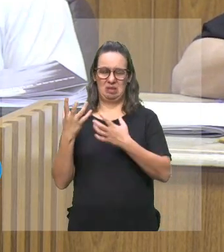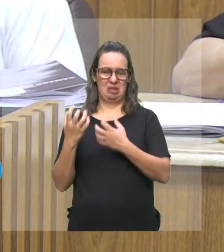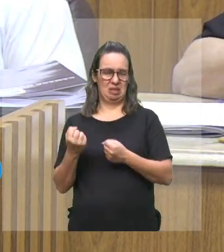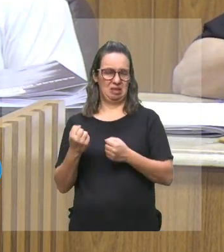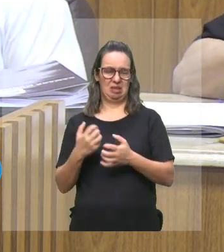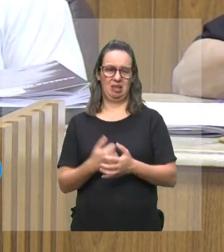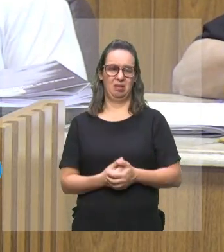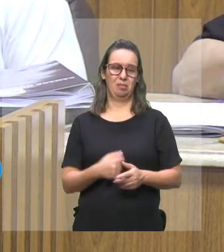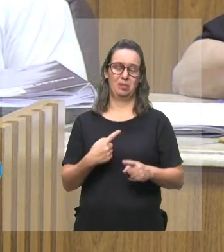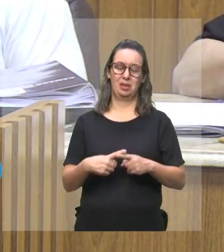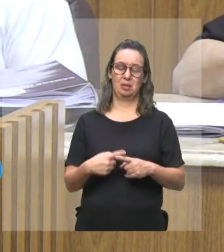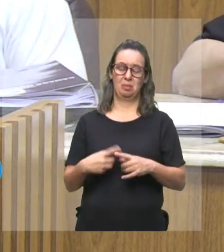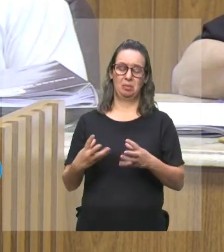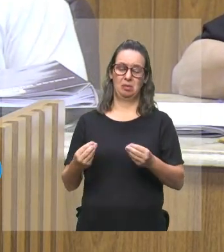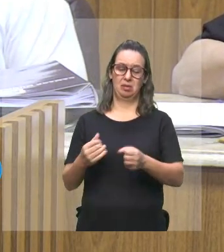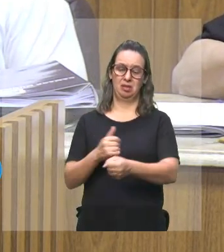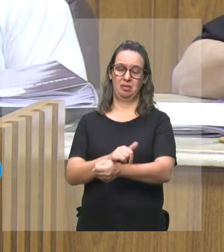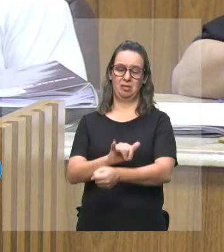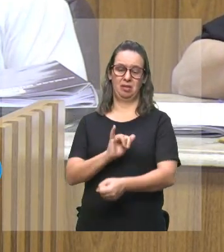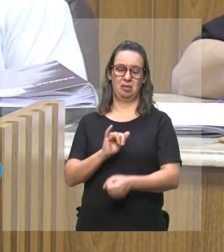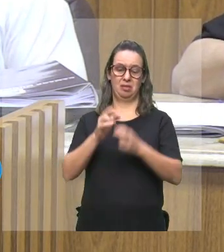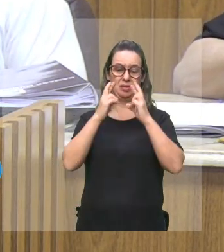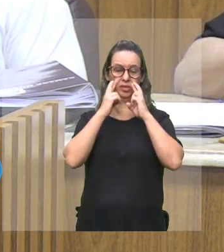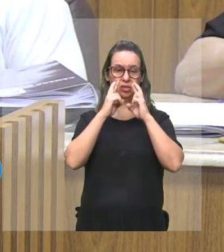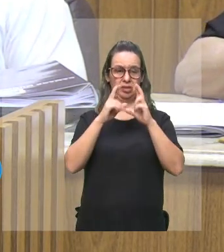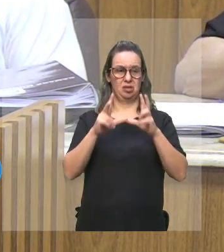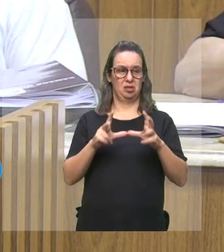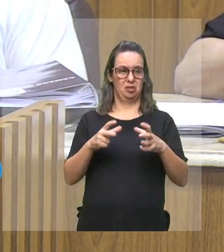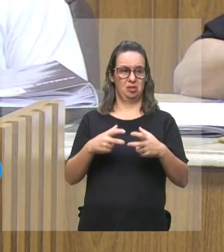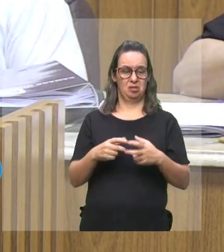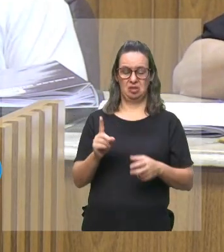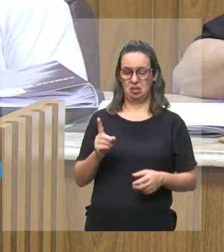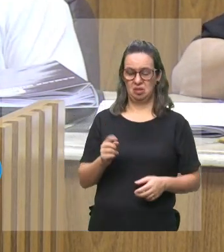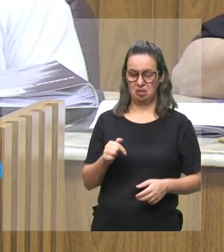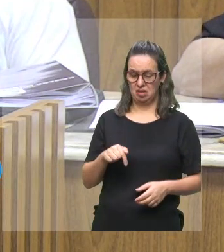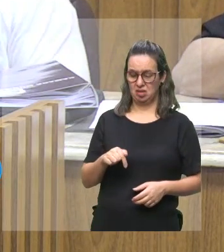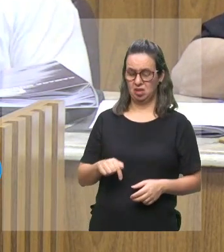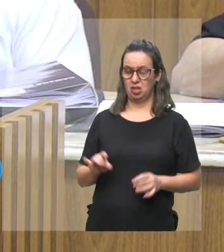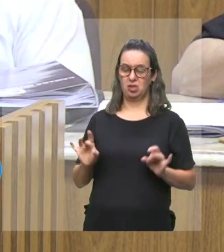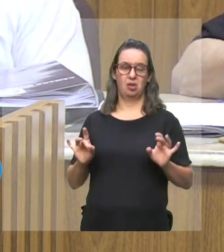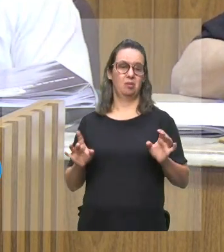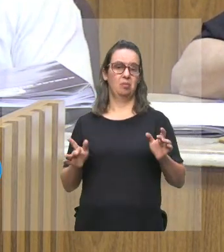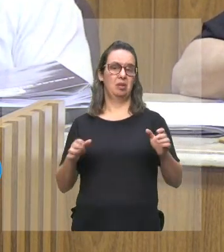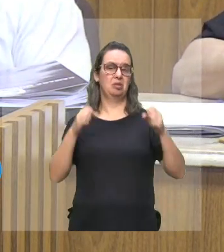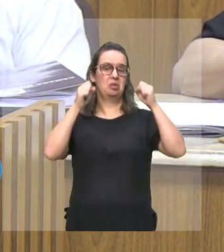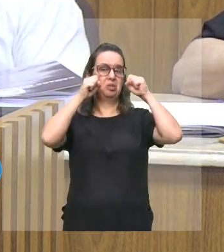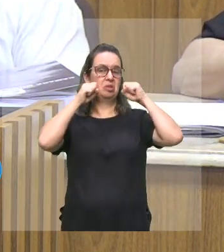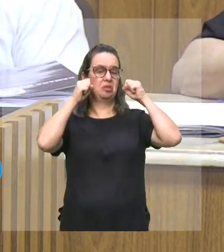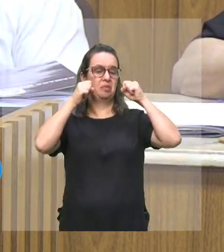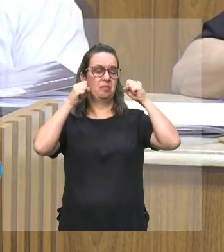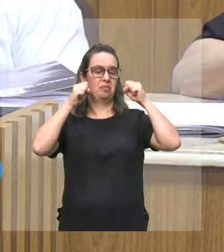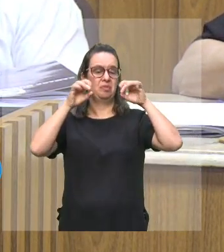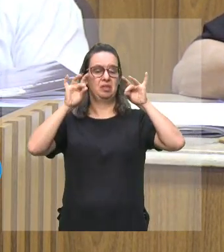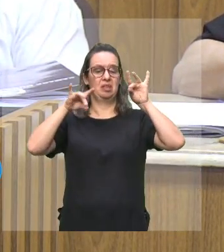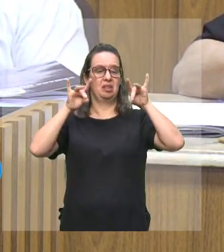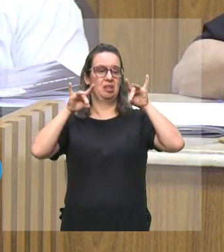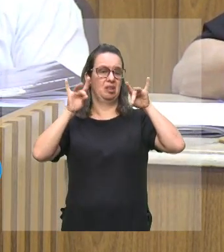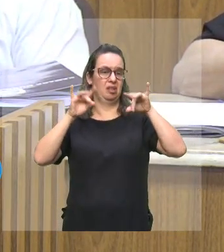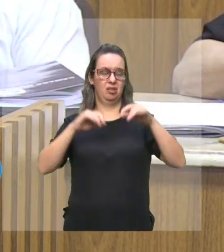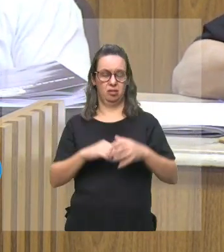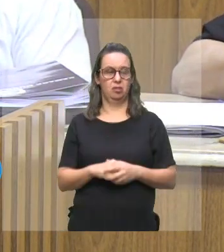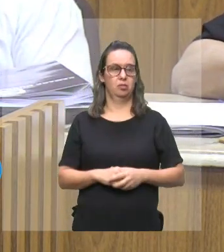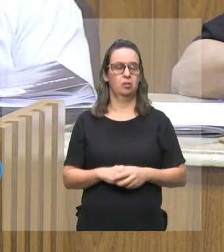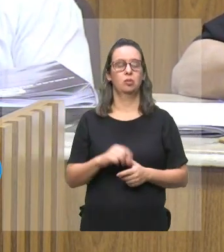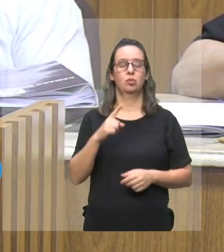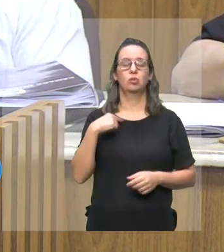Não sejamos apenas coadjuvantes ou figurantes no processo de administração dessa cidade, vamos